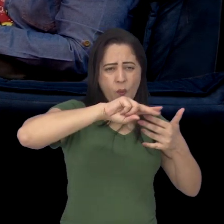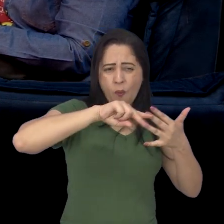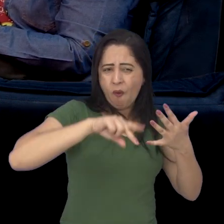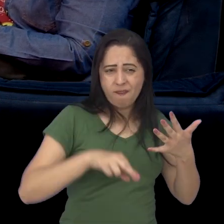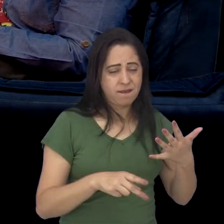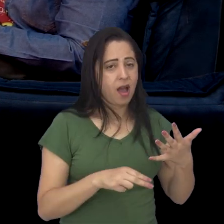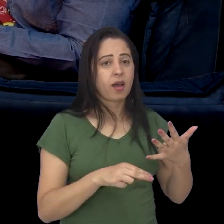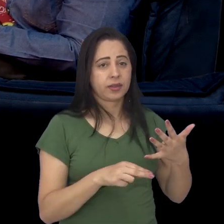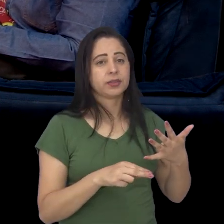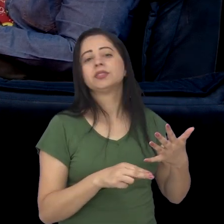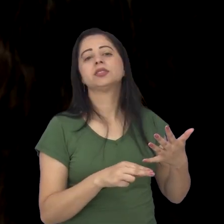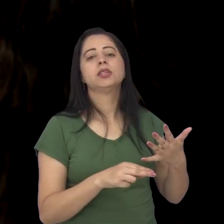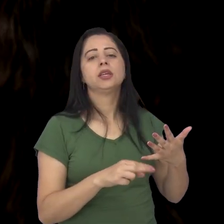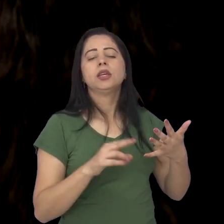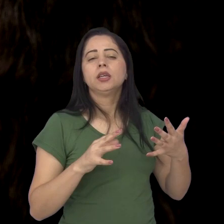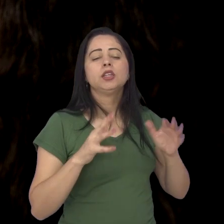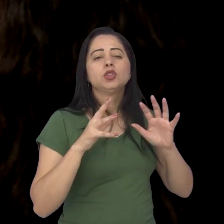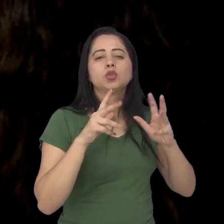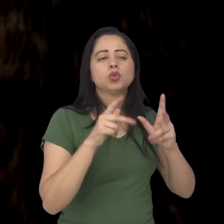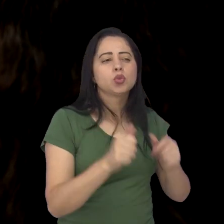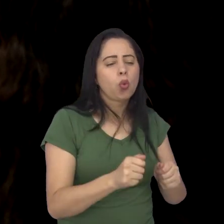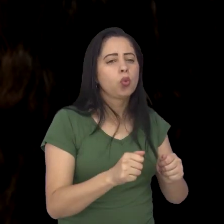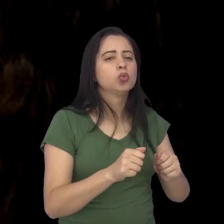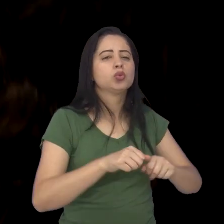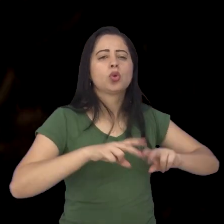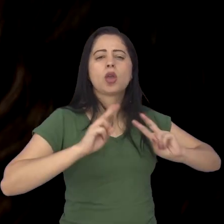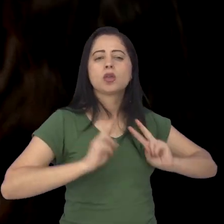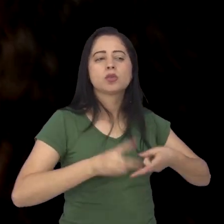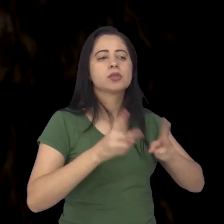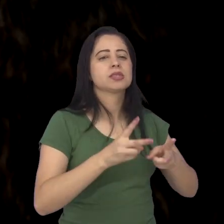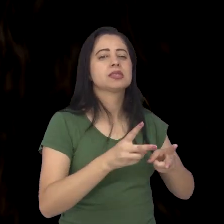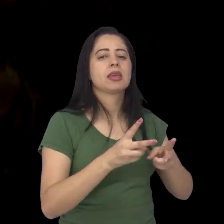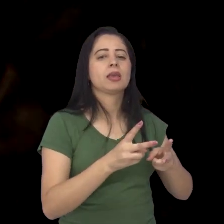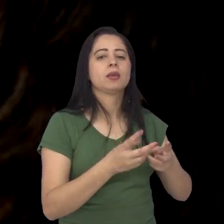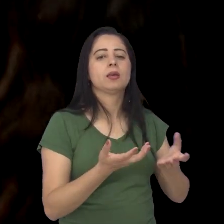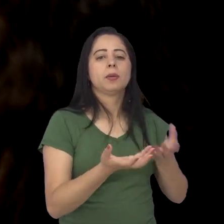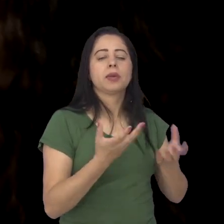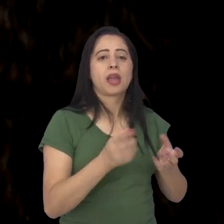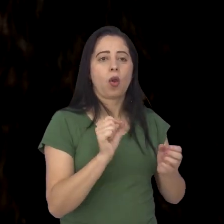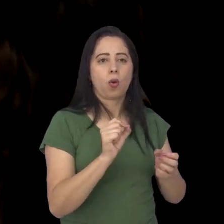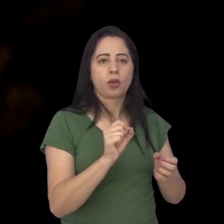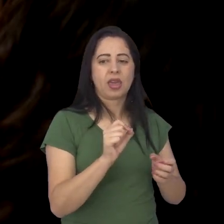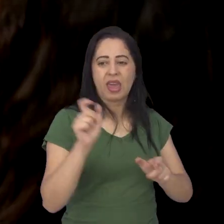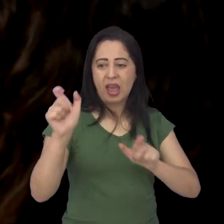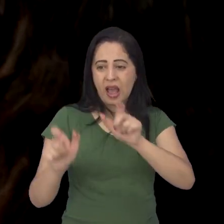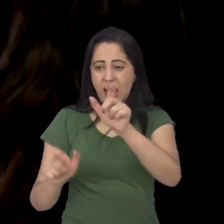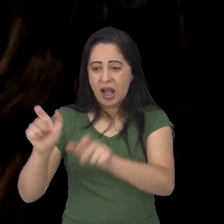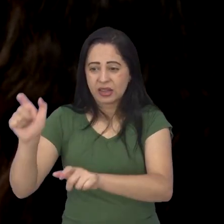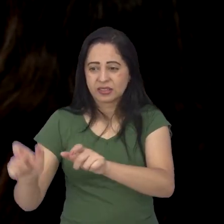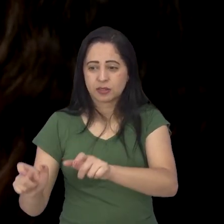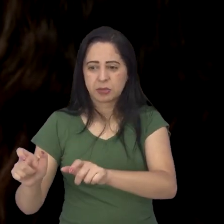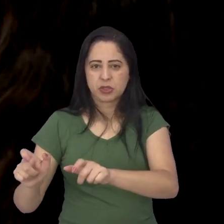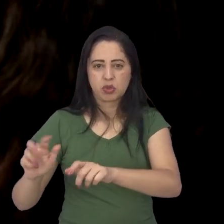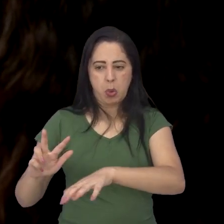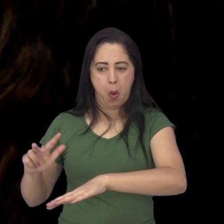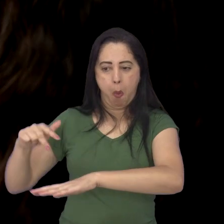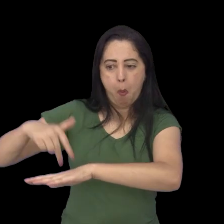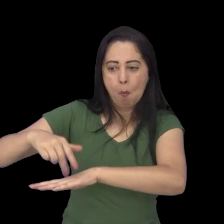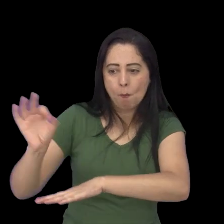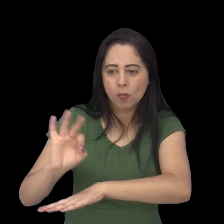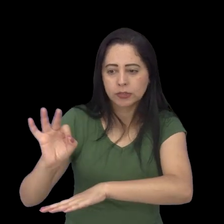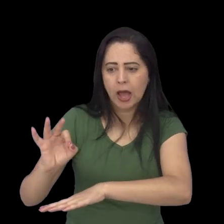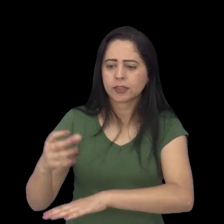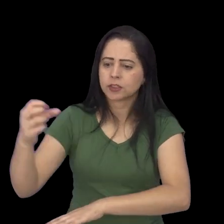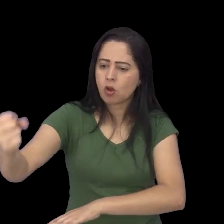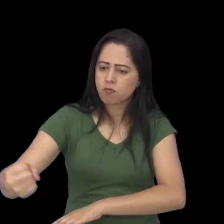E em todos eles a gente procura dar voz às pessoas que não são ouvidas da nossa comunidade, que